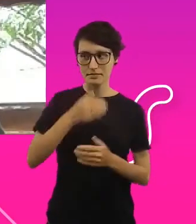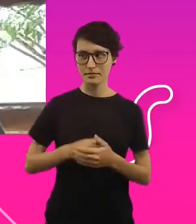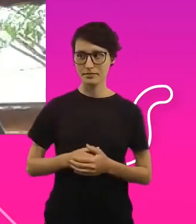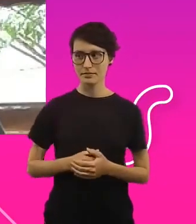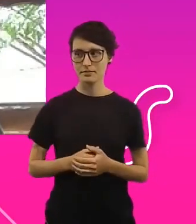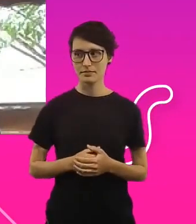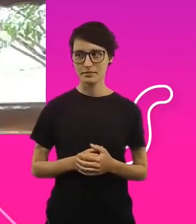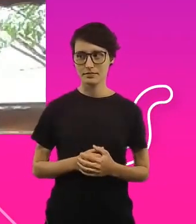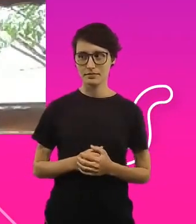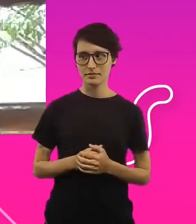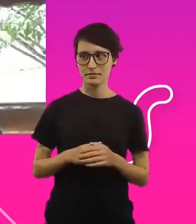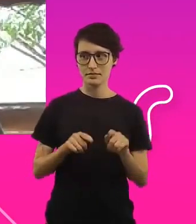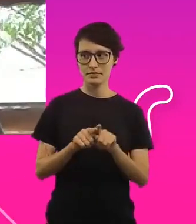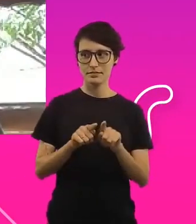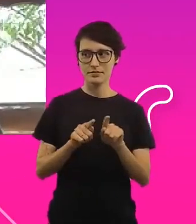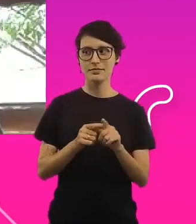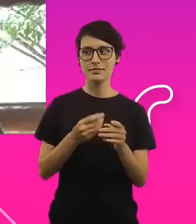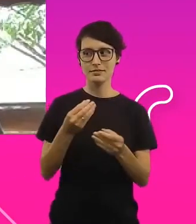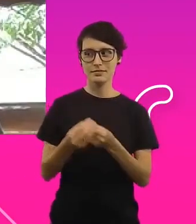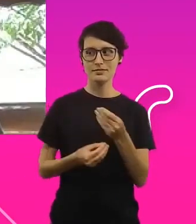Você está no mudo, Gustavo.